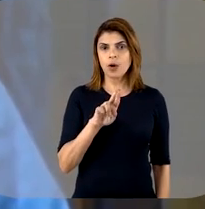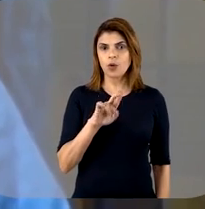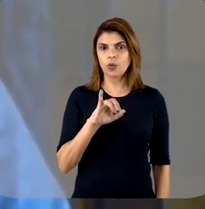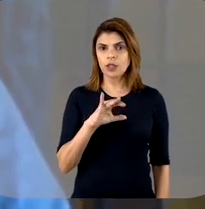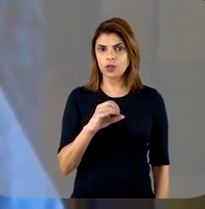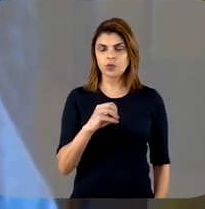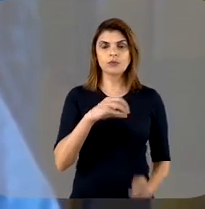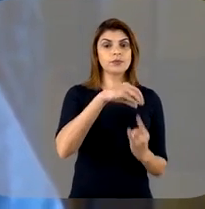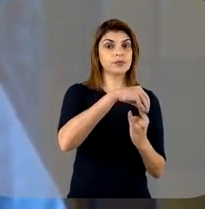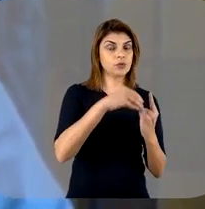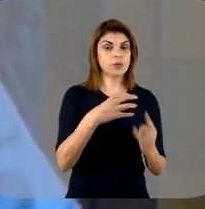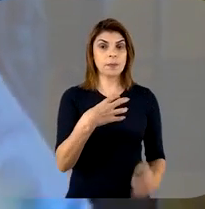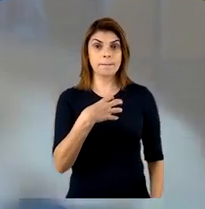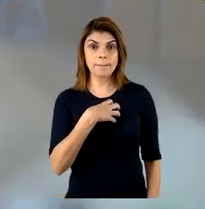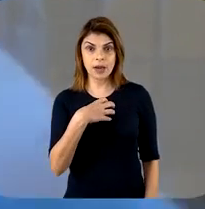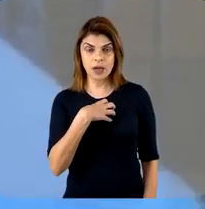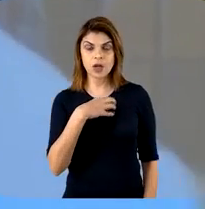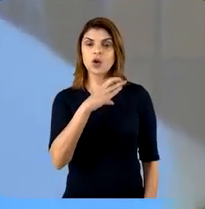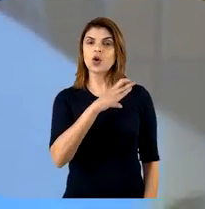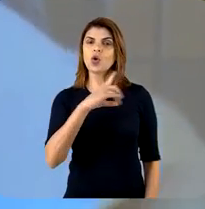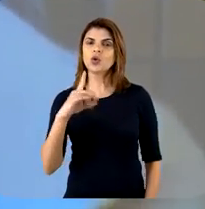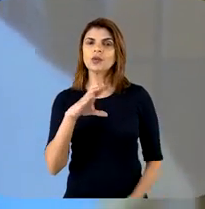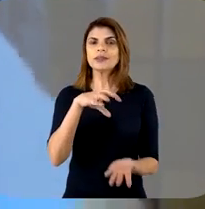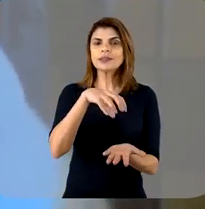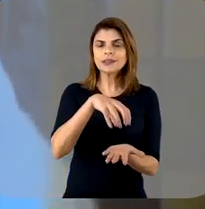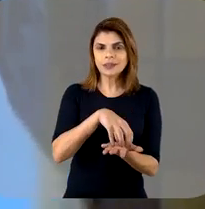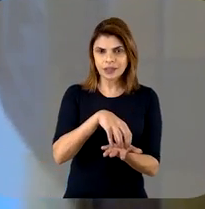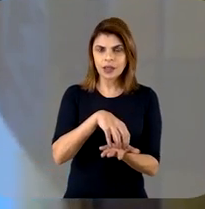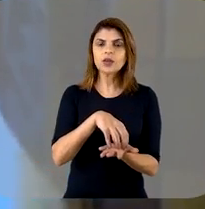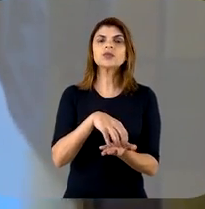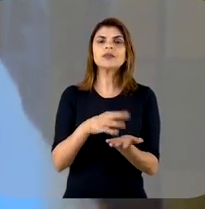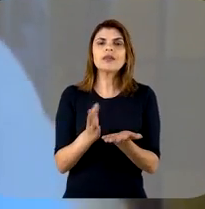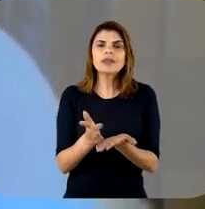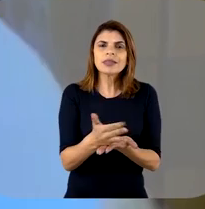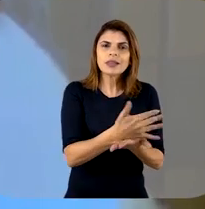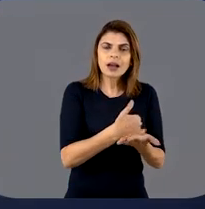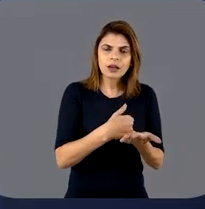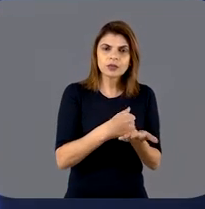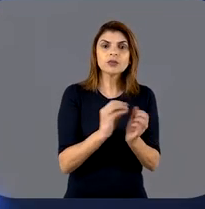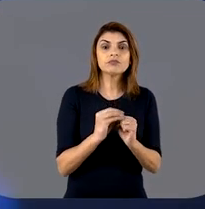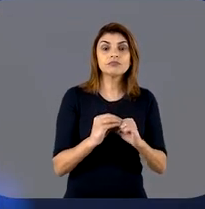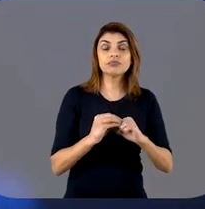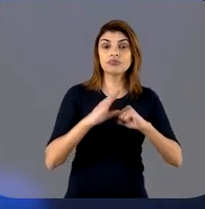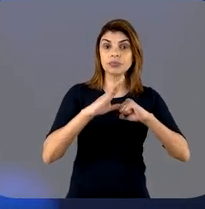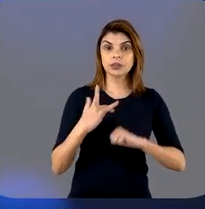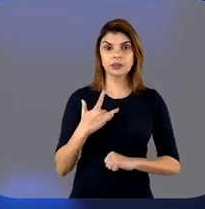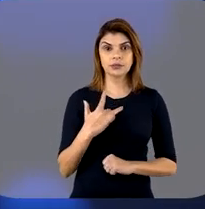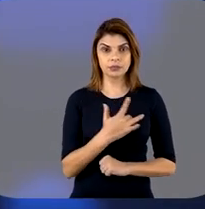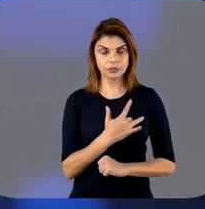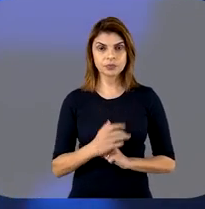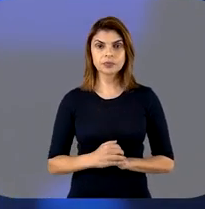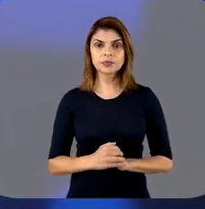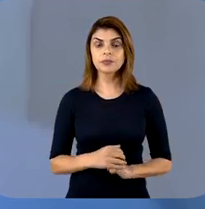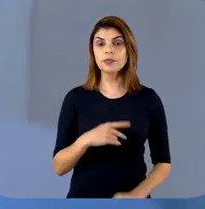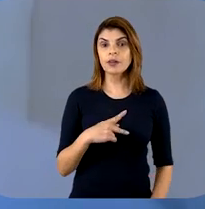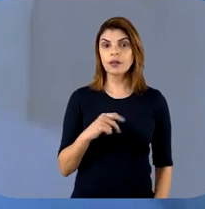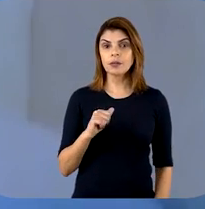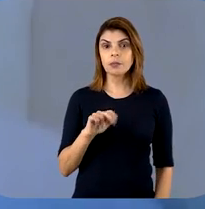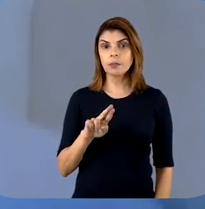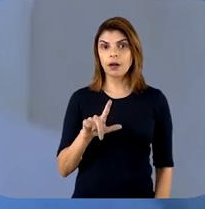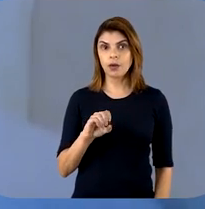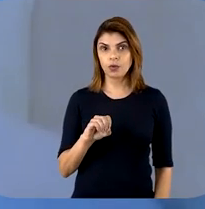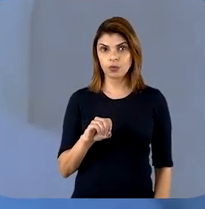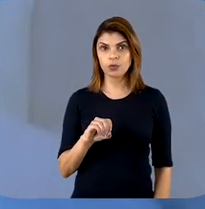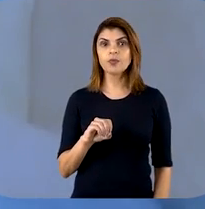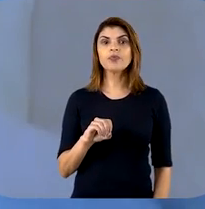Fiocruz Bahia e coordenador do Centro de Integração de Dados e Conhecimentos para a Saúde, e Paulo Bus, coordenador